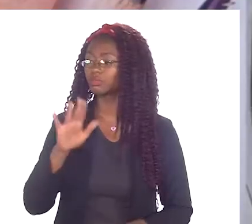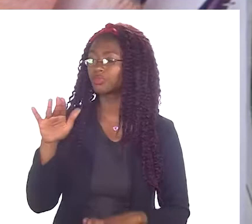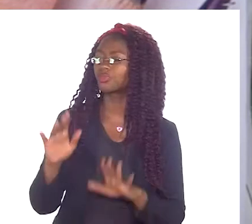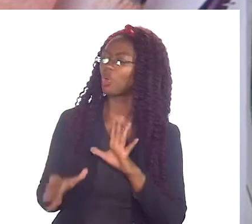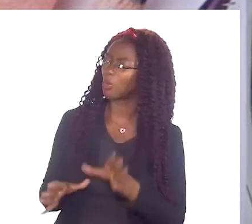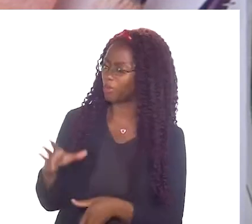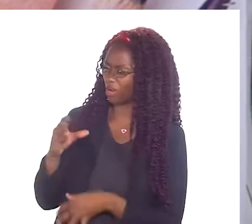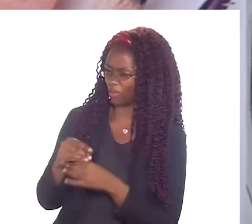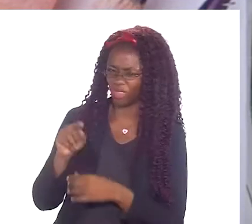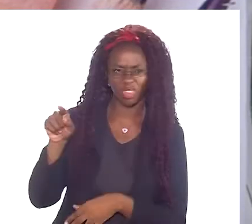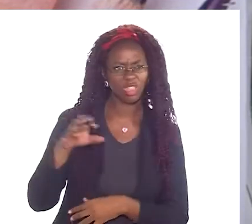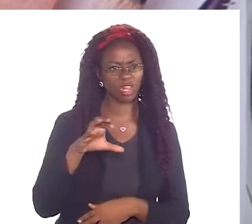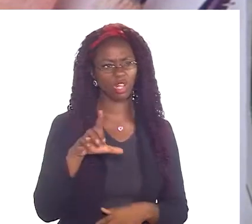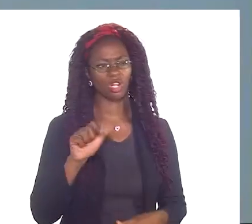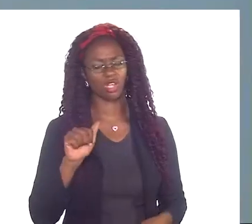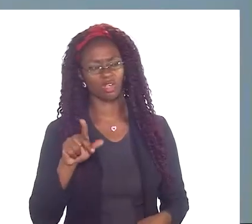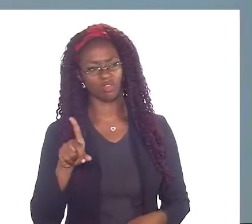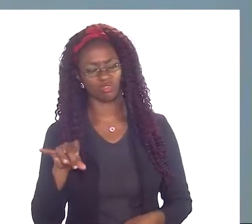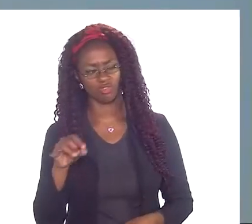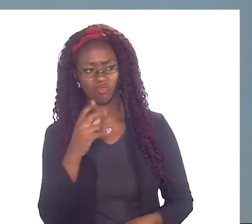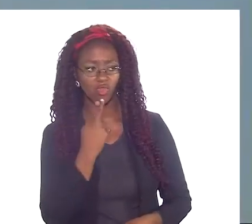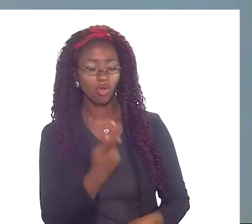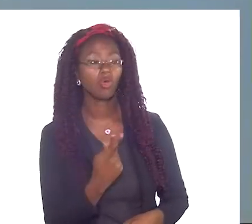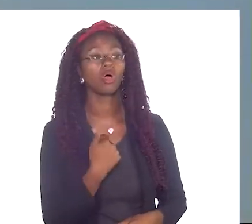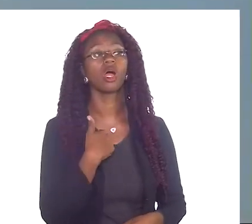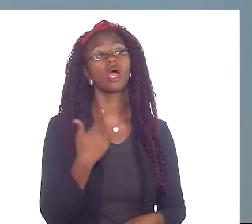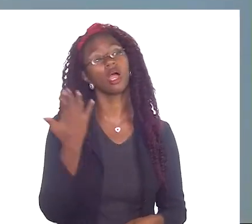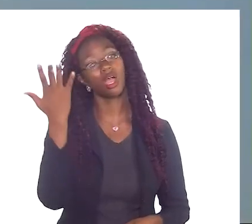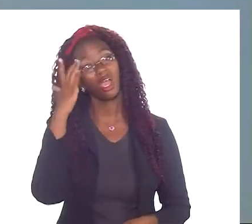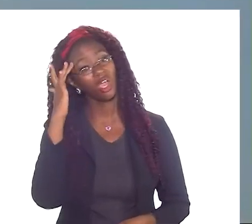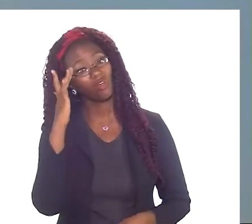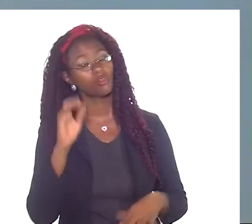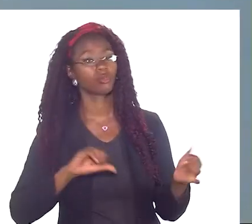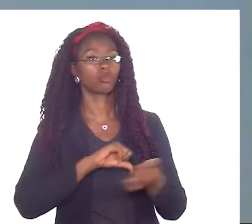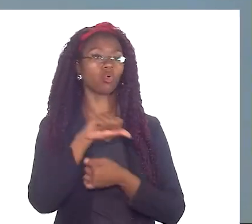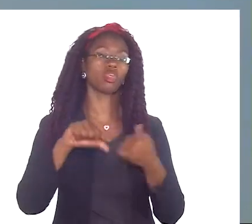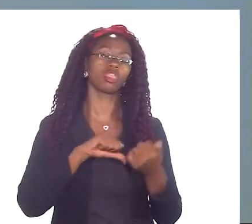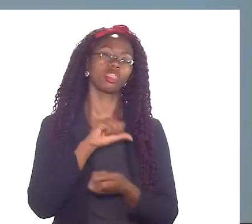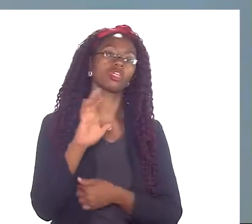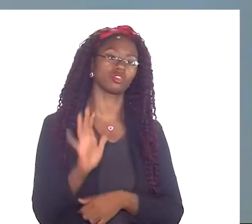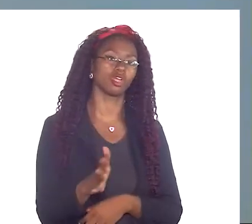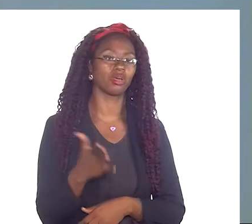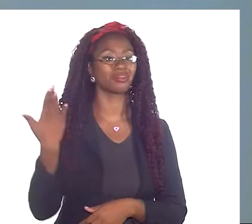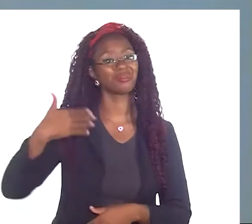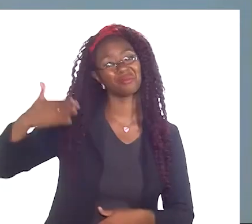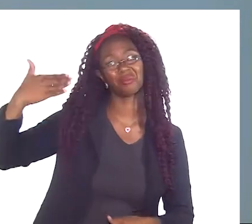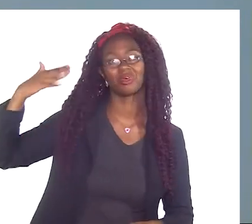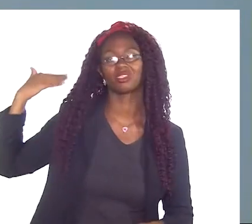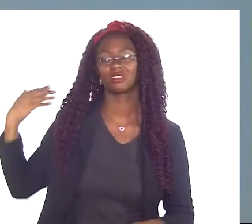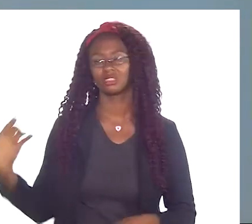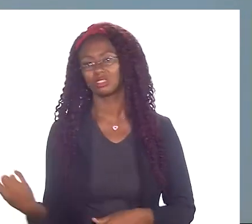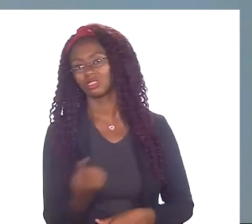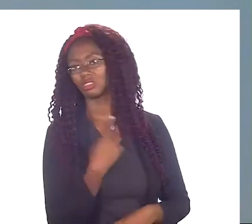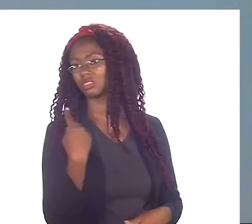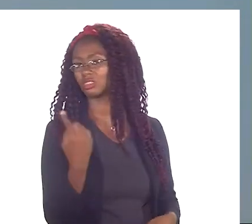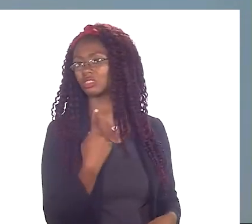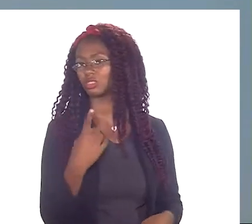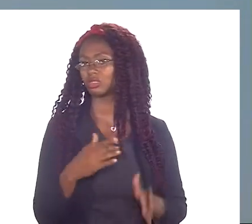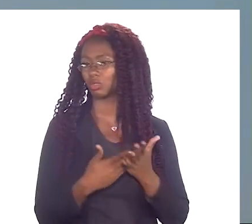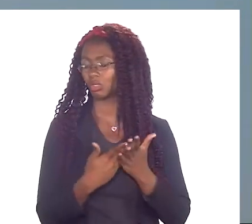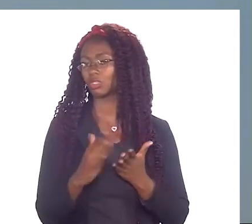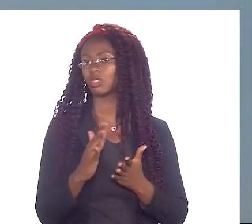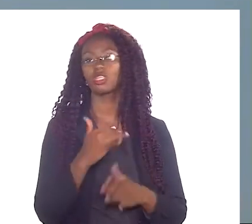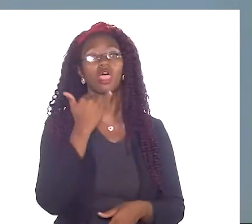Só complementando o que o Cláudio trouxe, eu acho que houve uma mudança. No passado, o